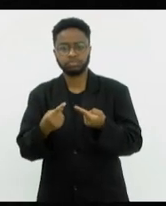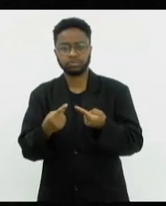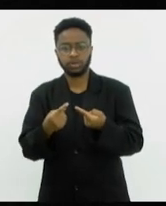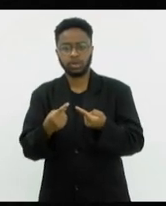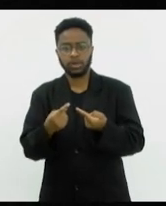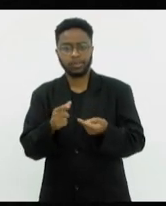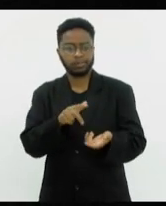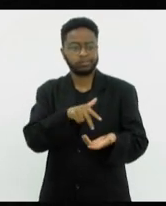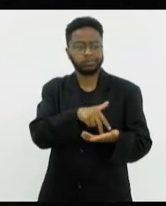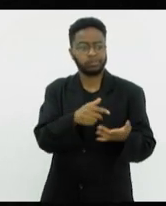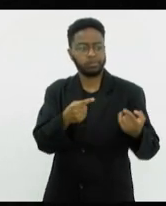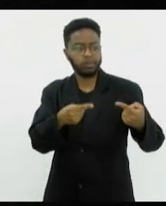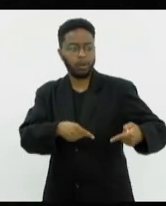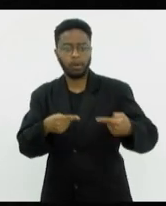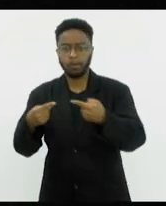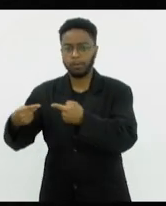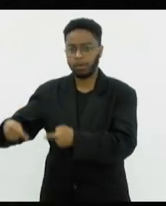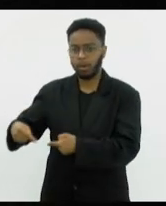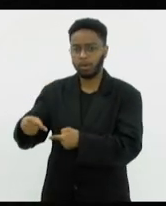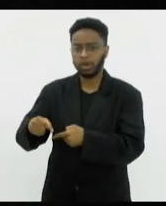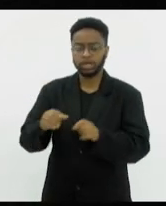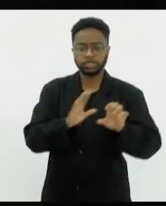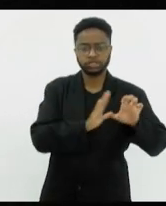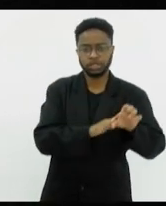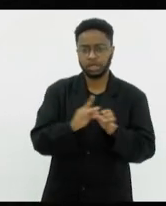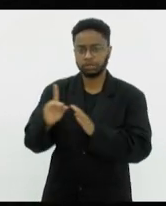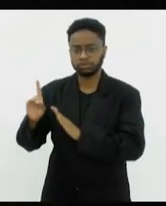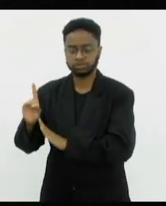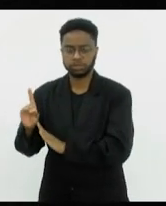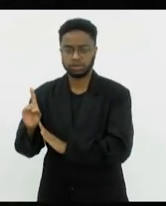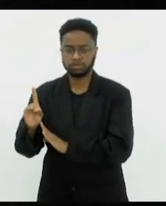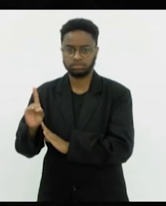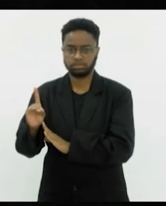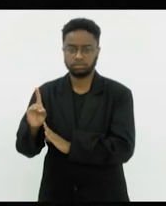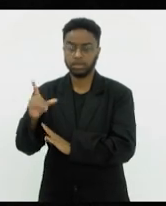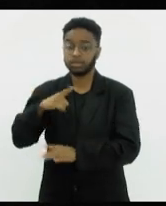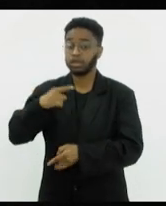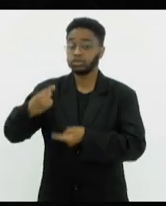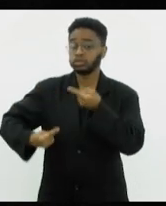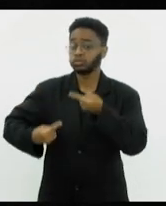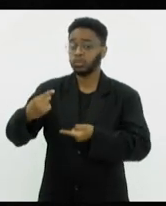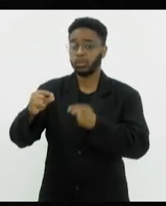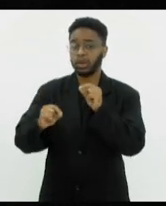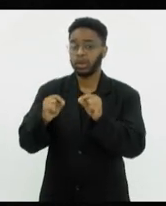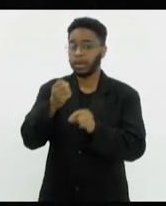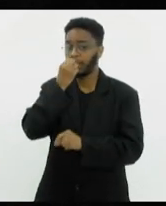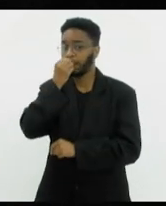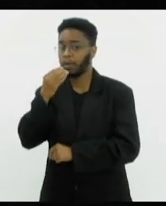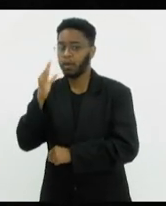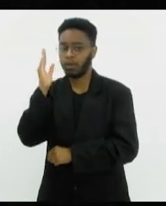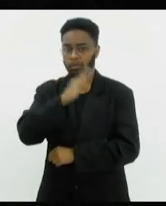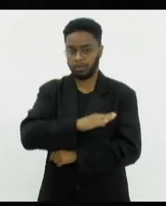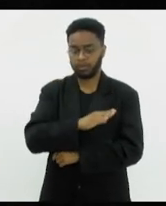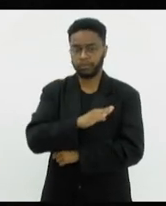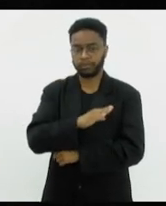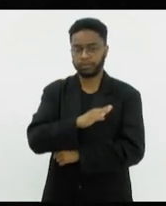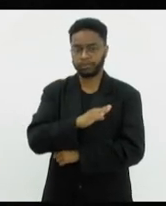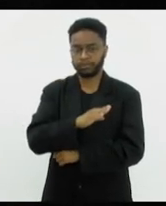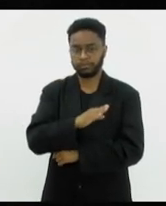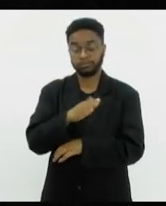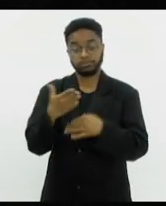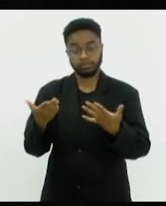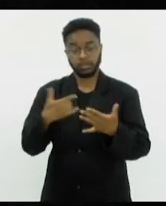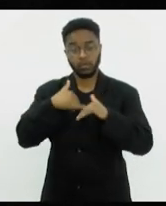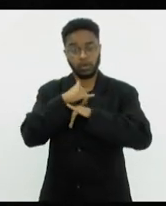oposição, esquerda ou direita. Há uma disputa entre o bem e o mal. E eu